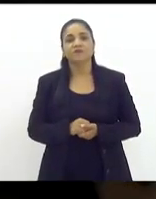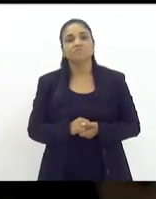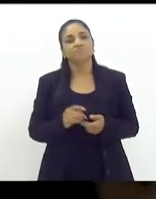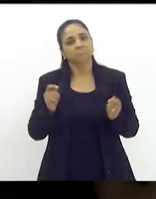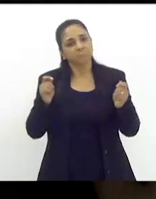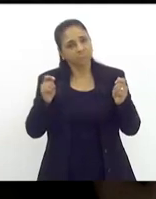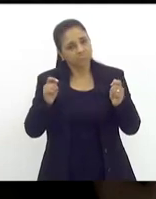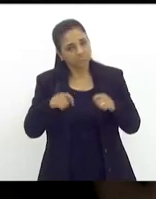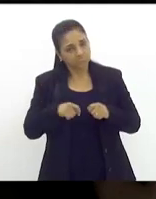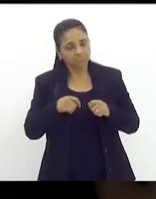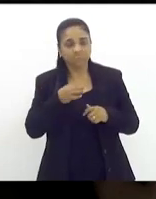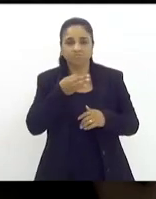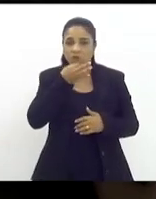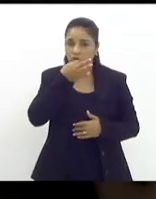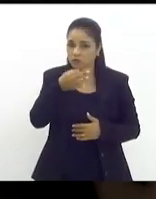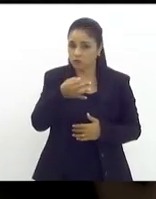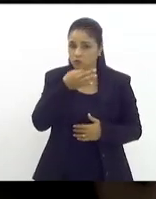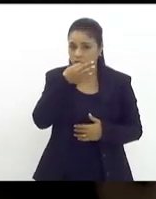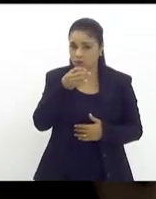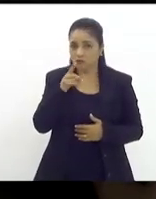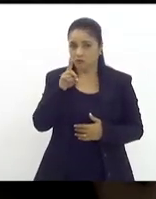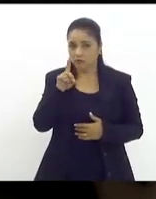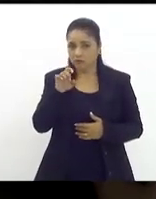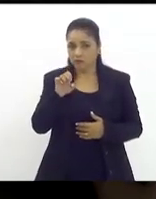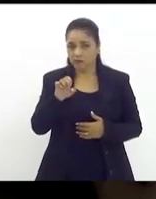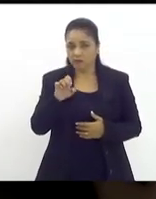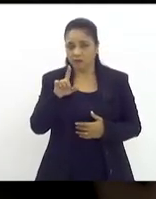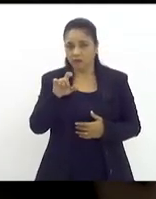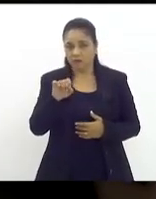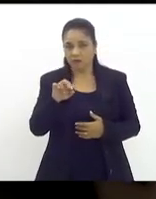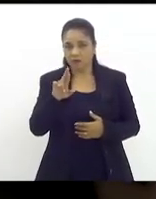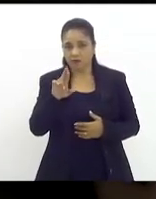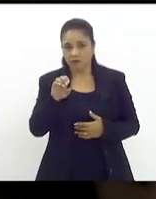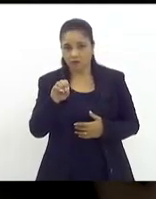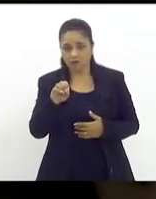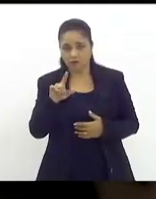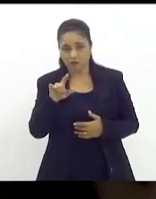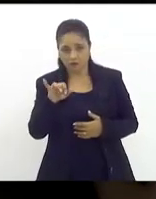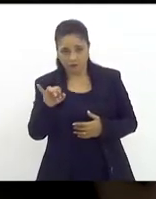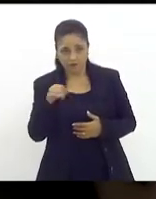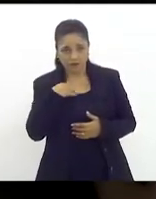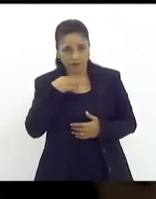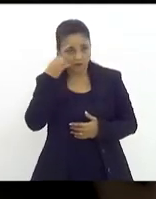possivelmente a sugestão do Delaroli. Está na lista dele aqui de